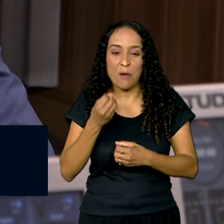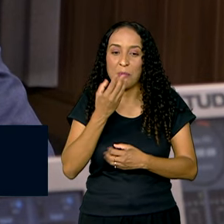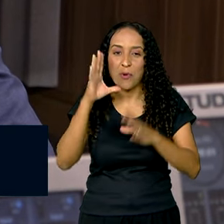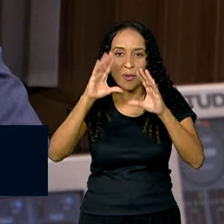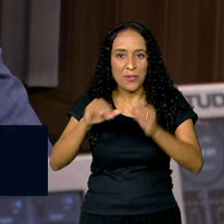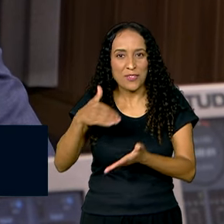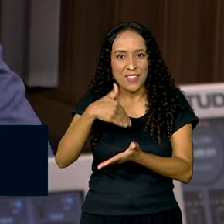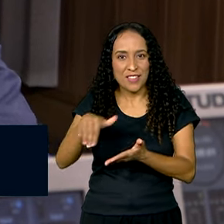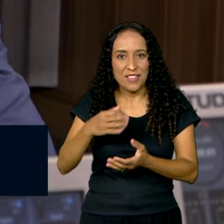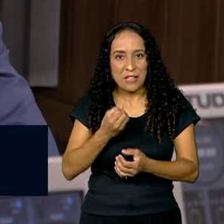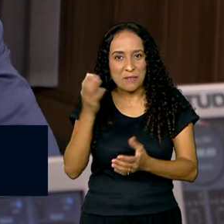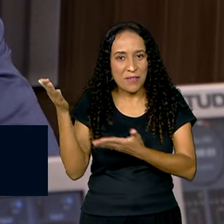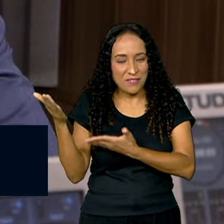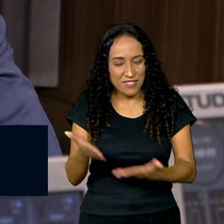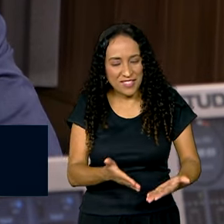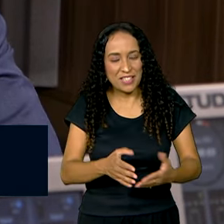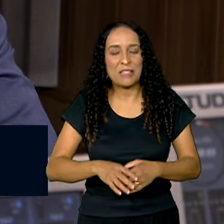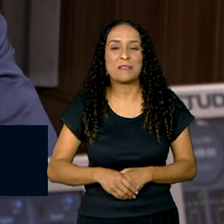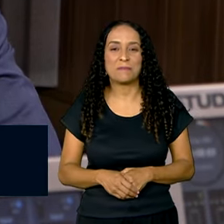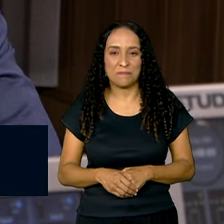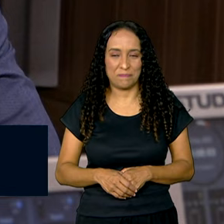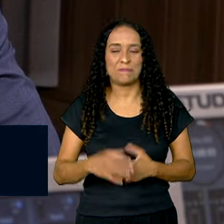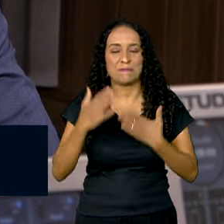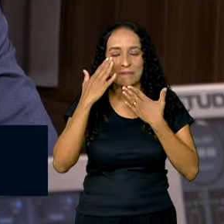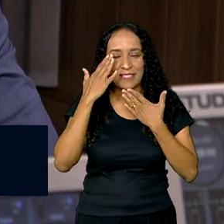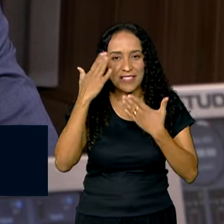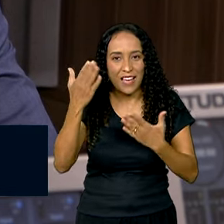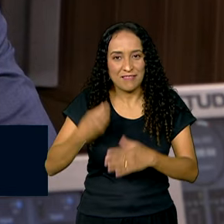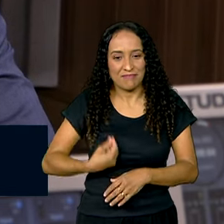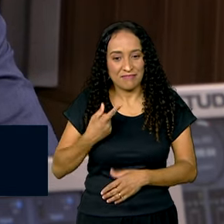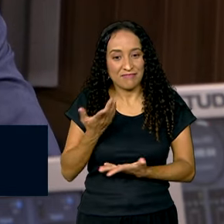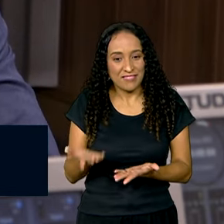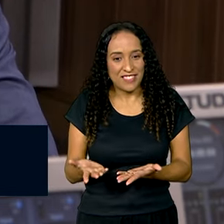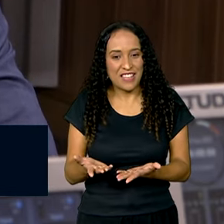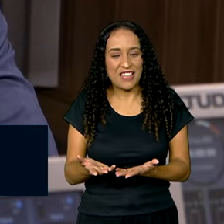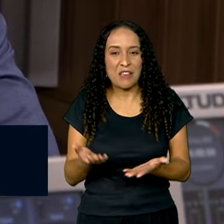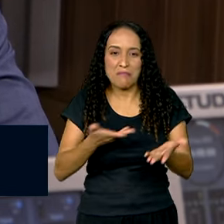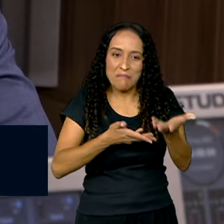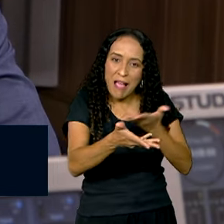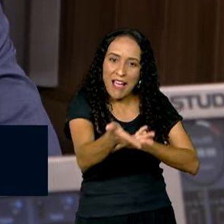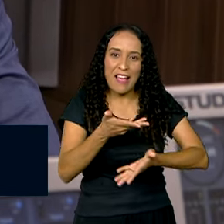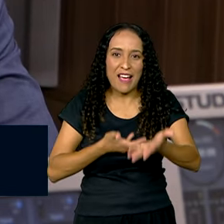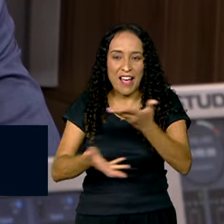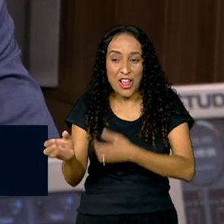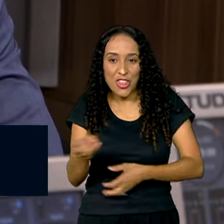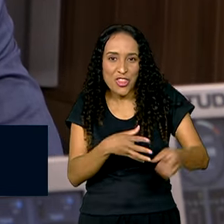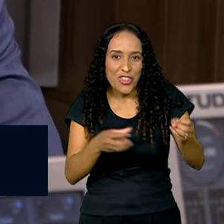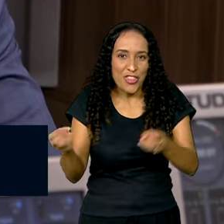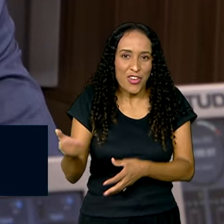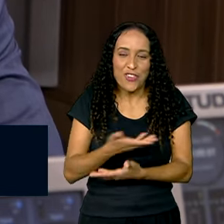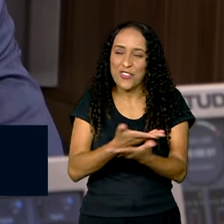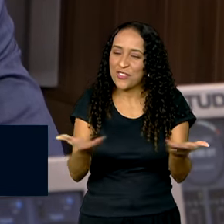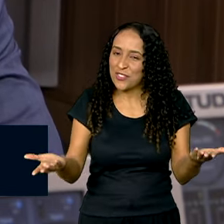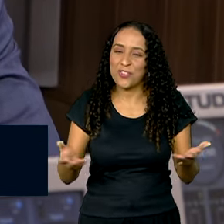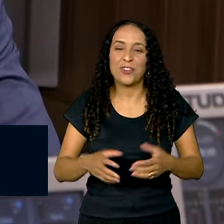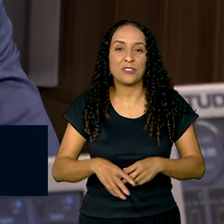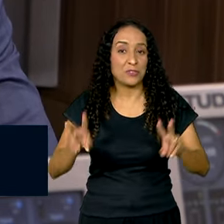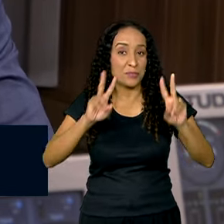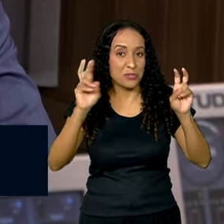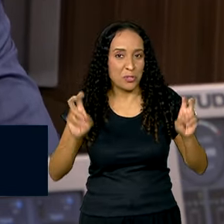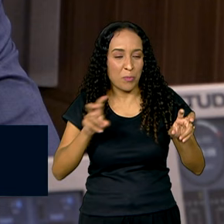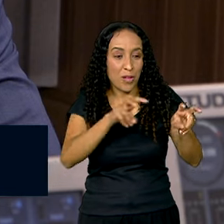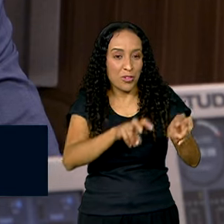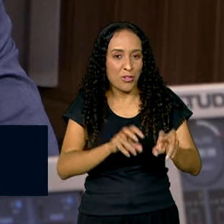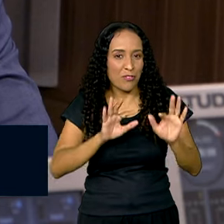secretário bem-vindo Boa noite a todos obrigado por estar aqui para a gente poder compartilhar essas novidades aí com todos aí sobre